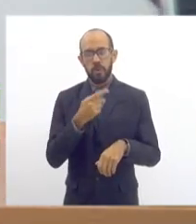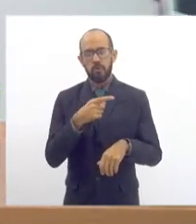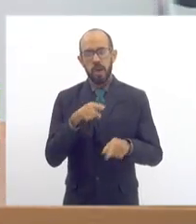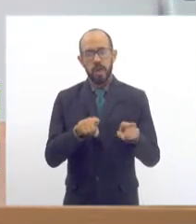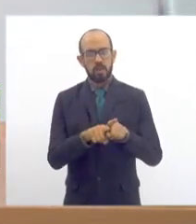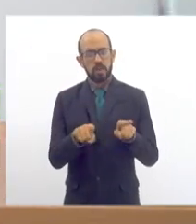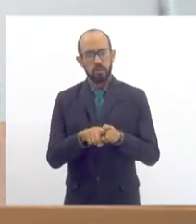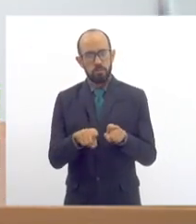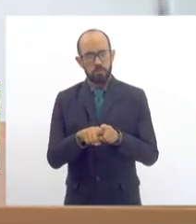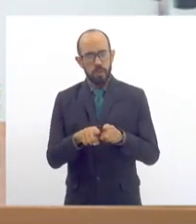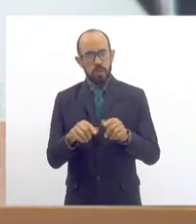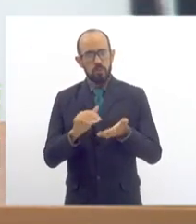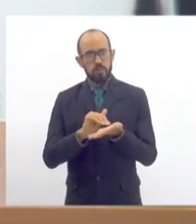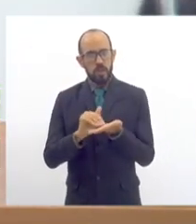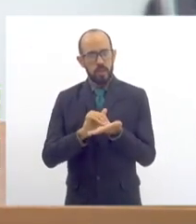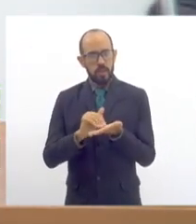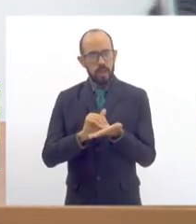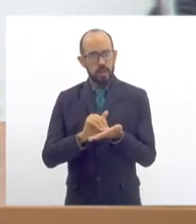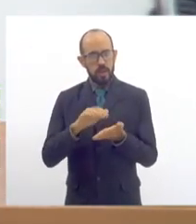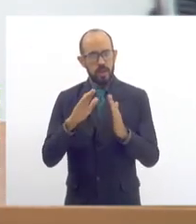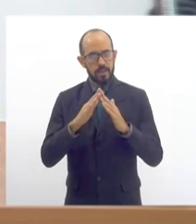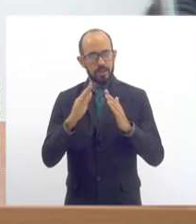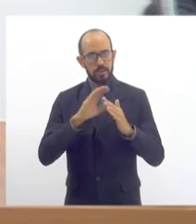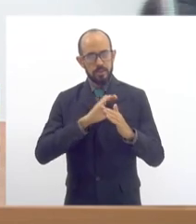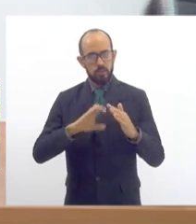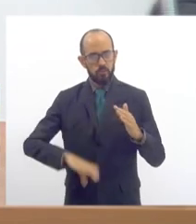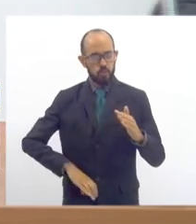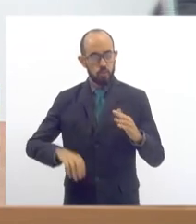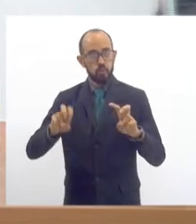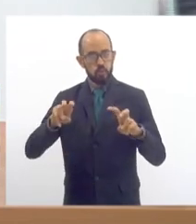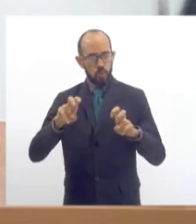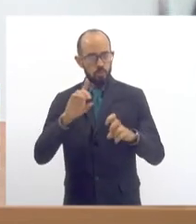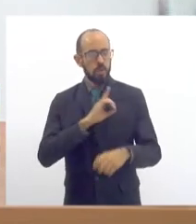Civil, que nos informou que na quarta-feira,